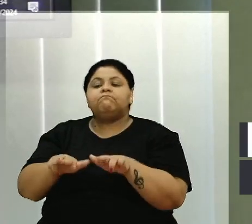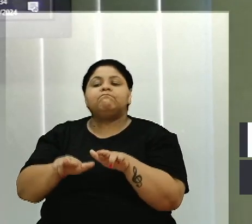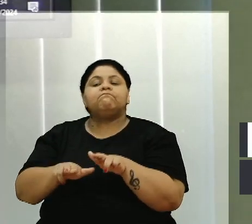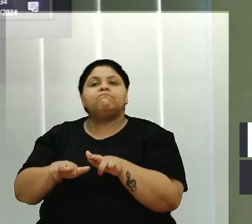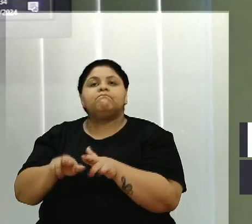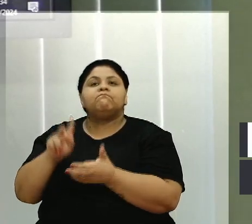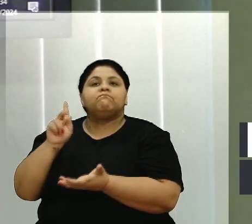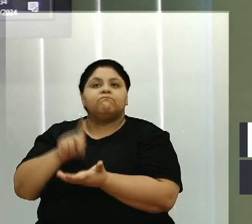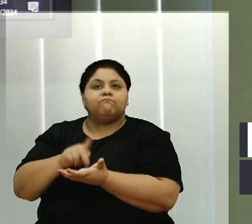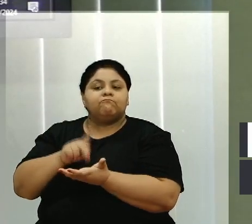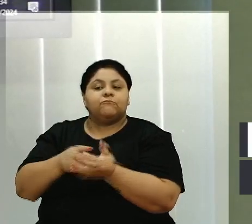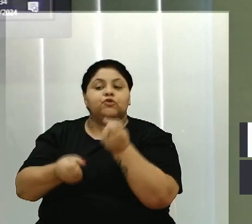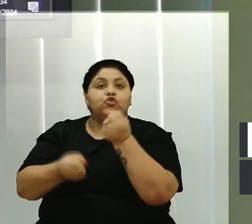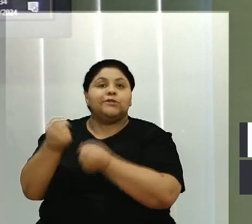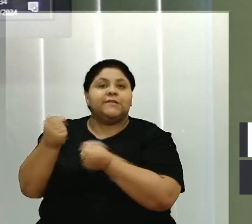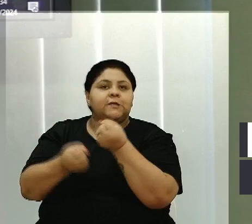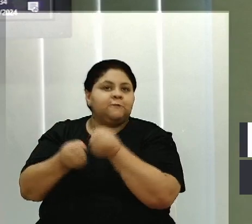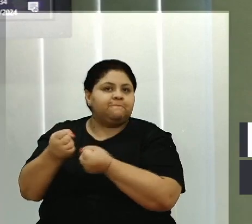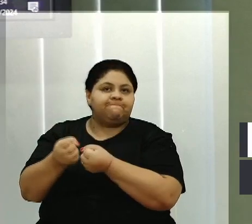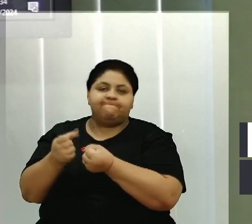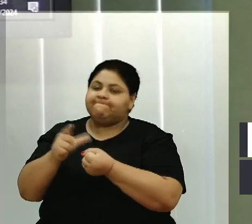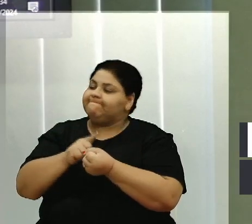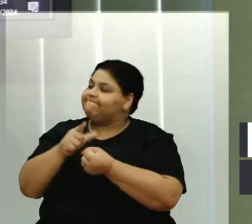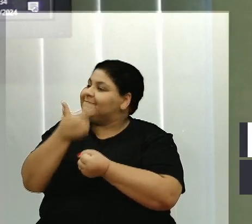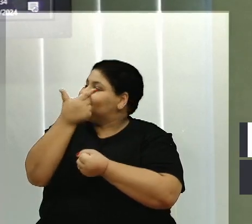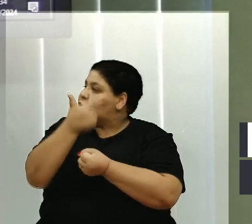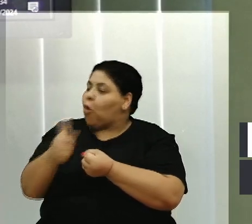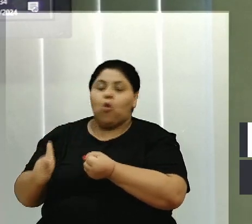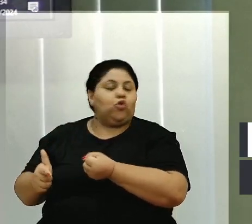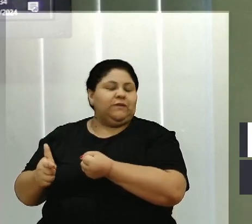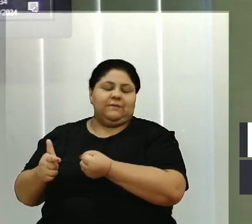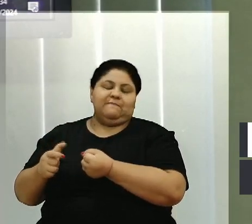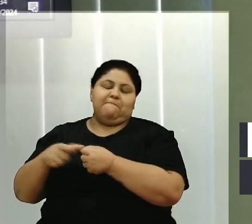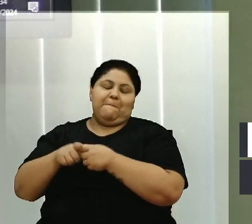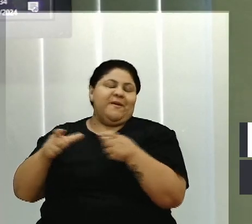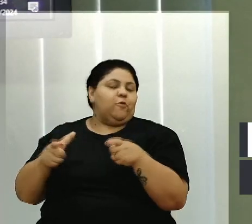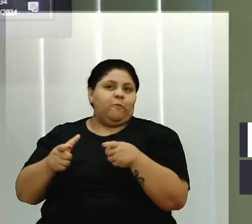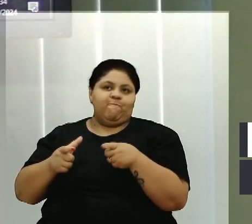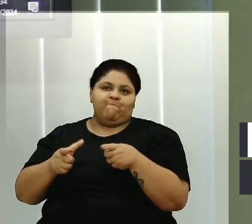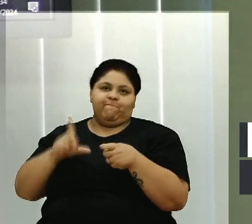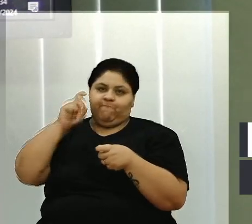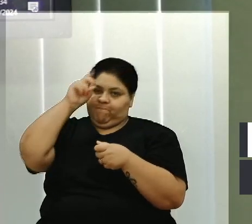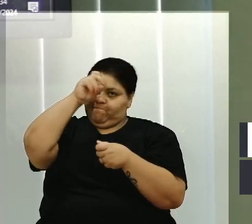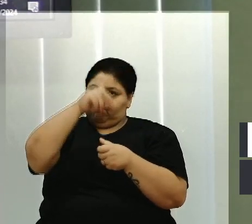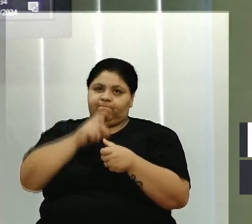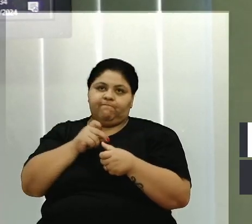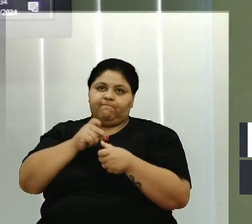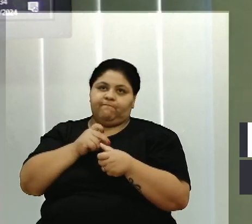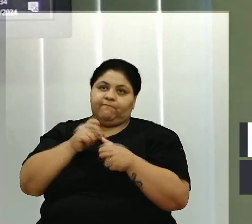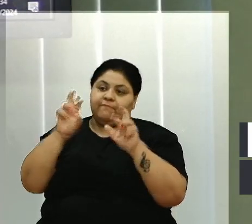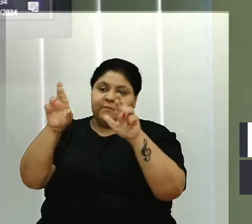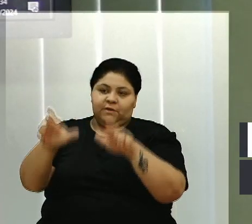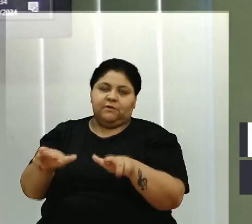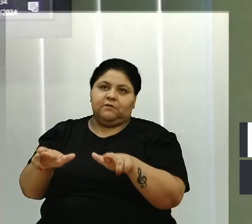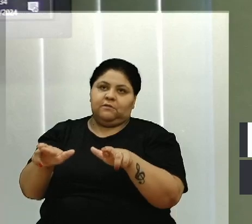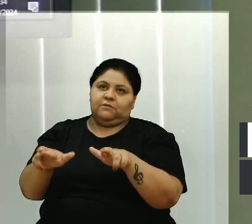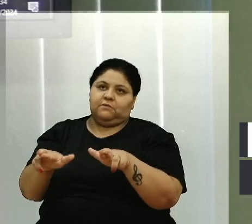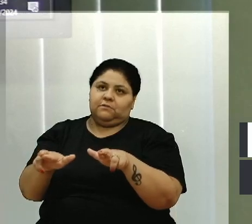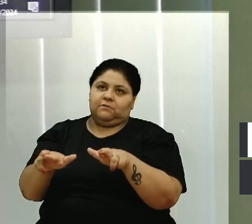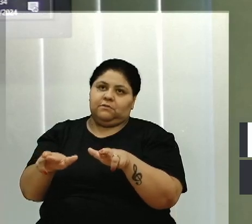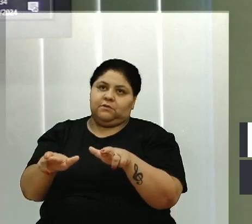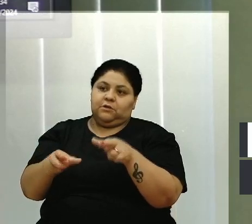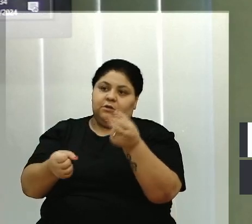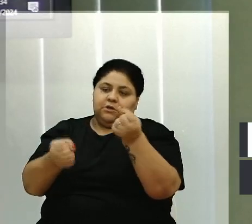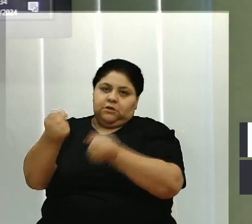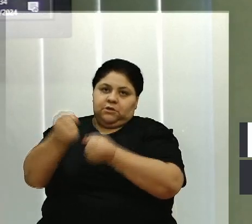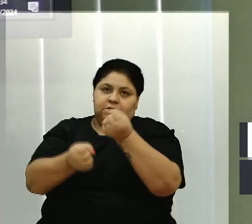realmente está no trânsito. Não tem outra maior dificuldade da nossa região que não seja a questão do